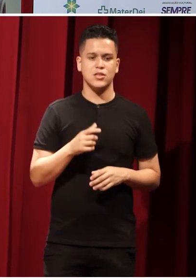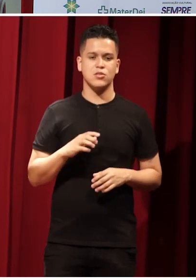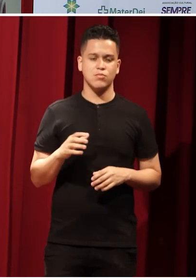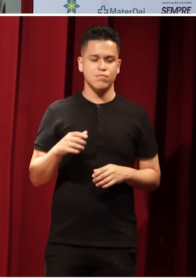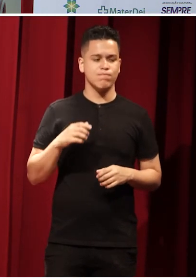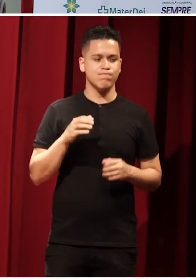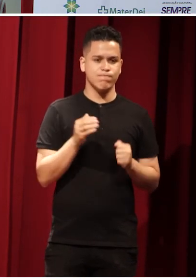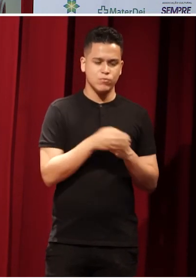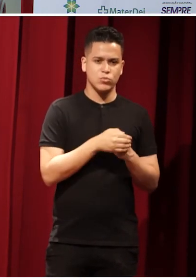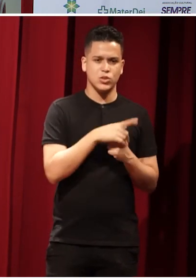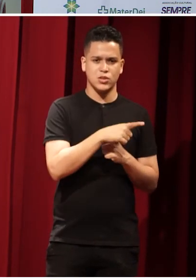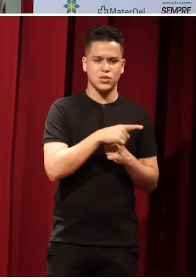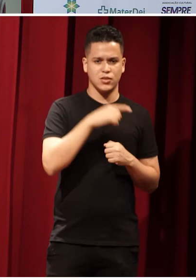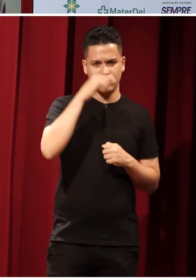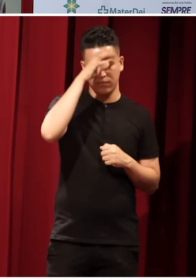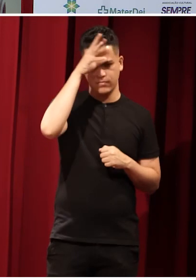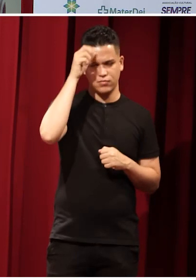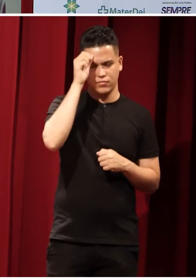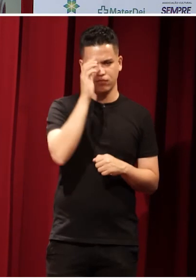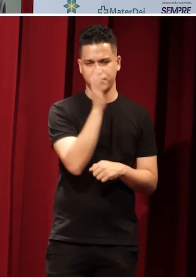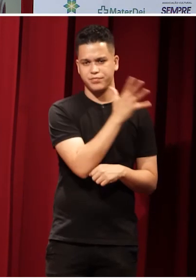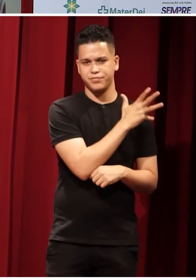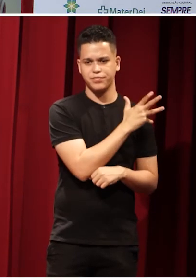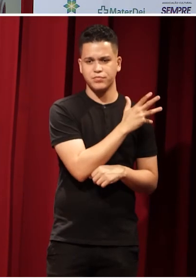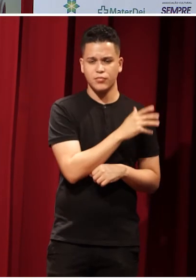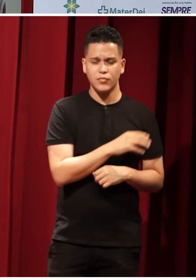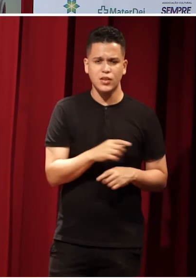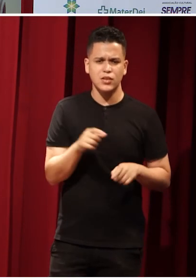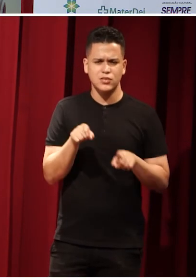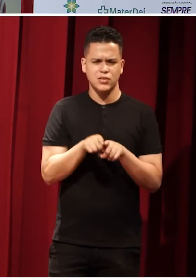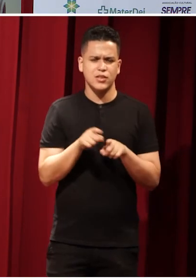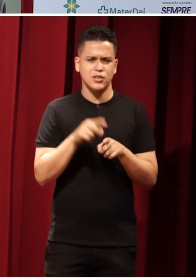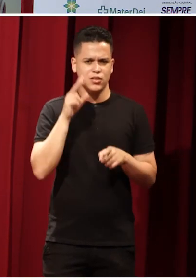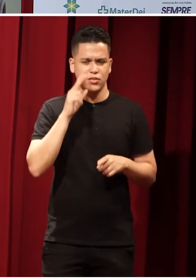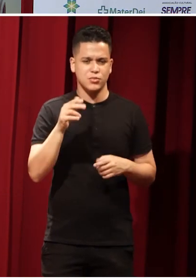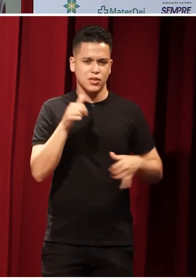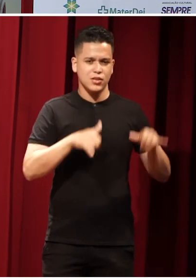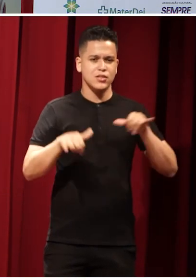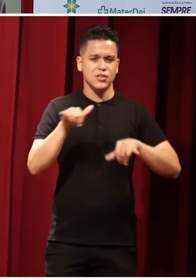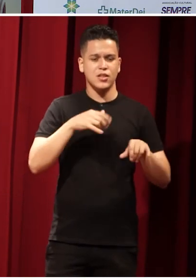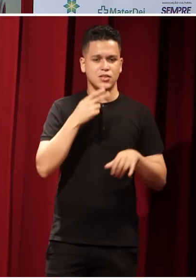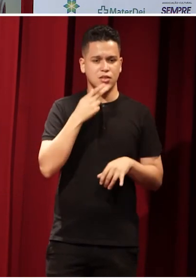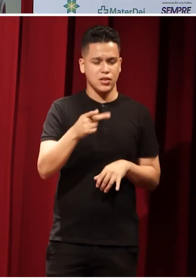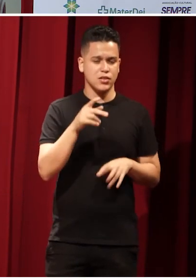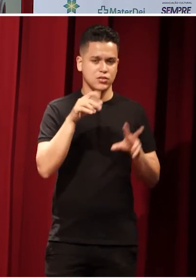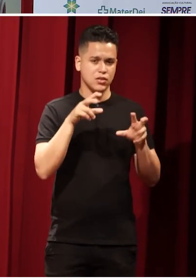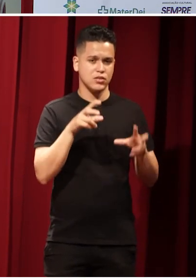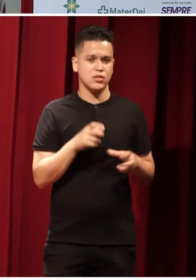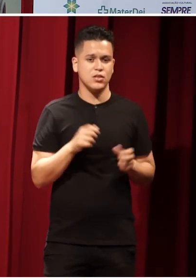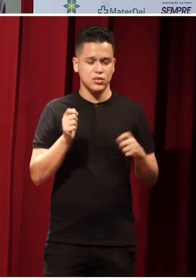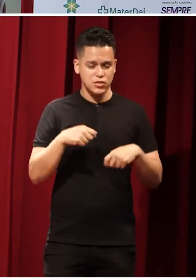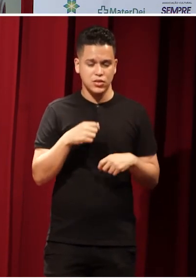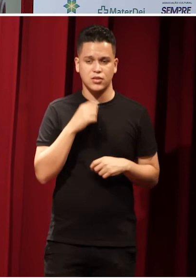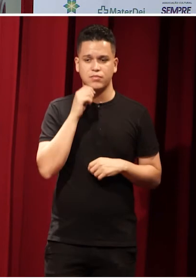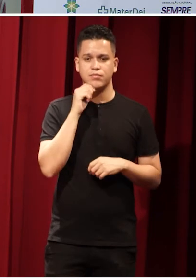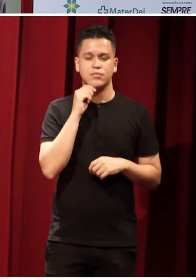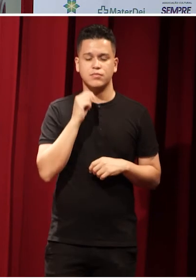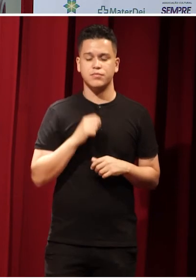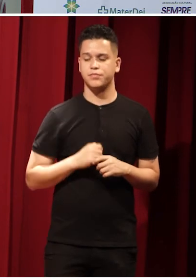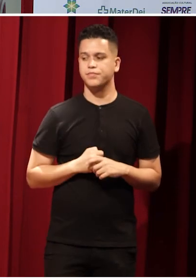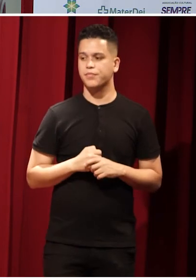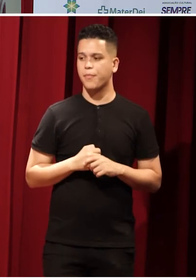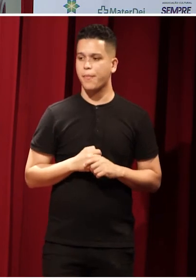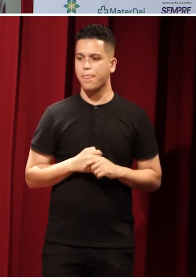nós vamos em direção à savanização da Amazônia. A ciência está dizendo isso, não só Carlos Nobre,